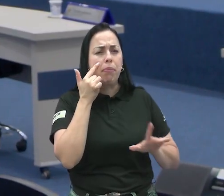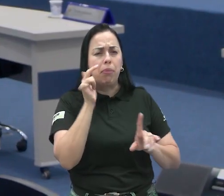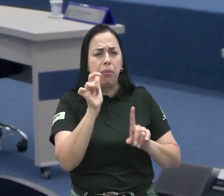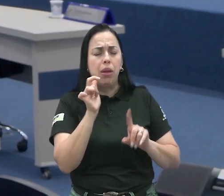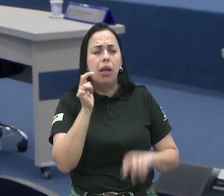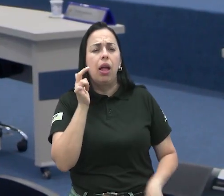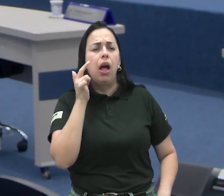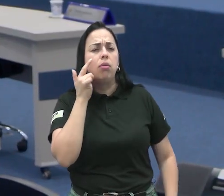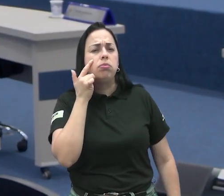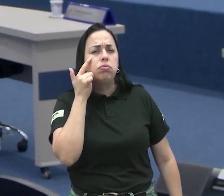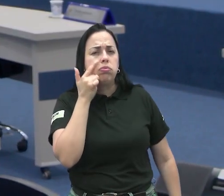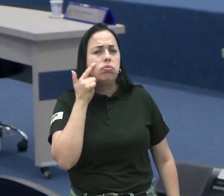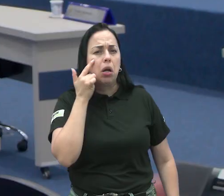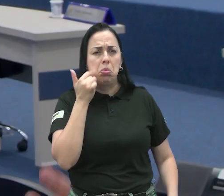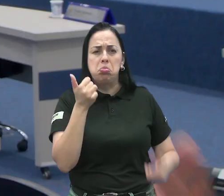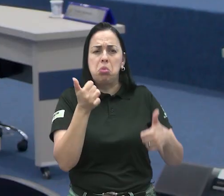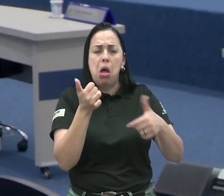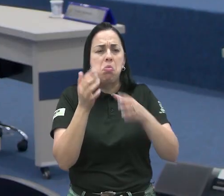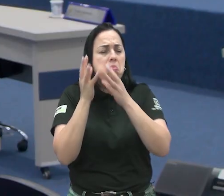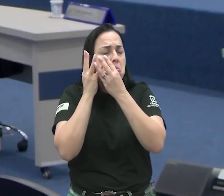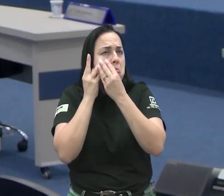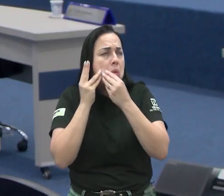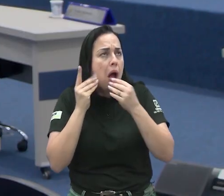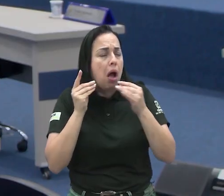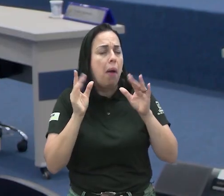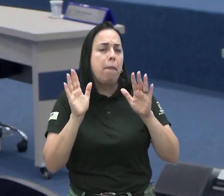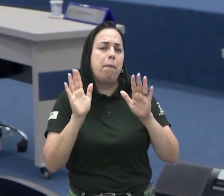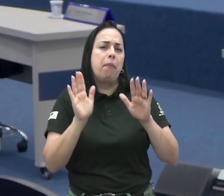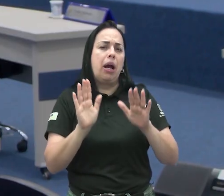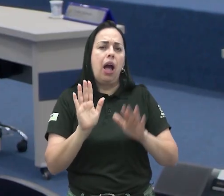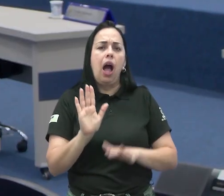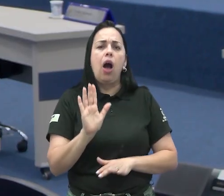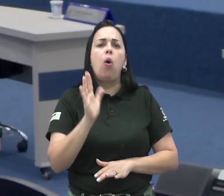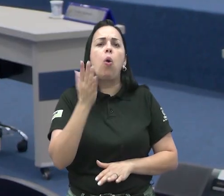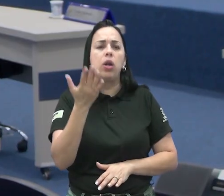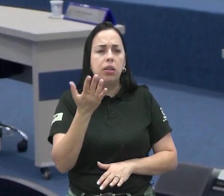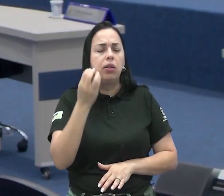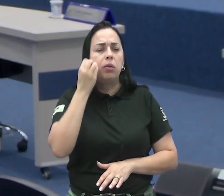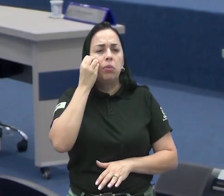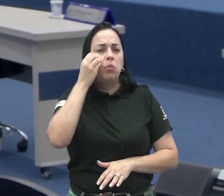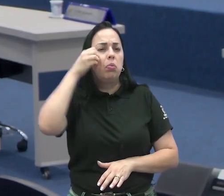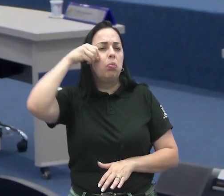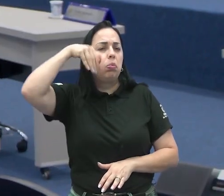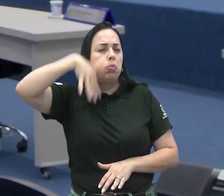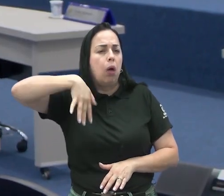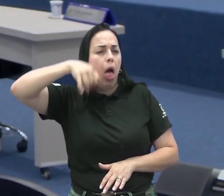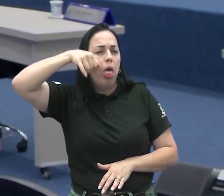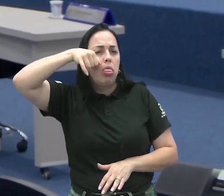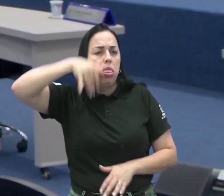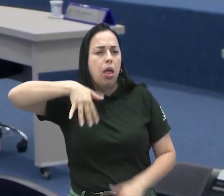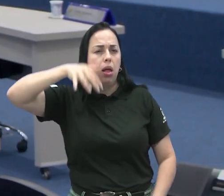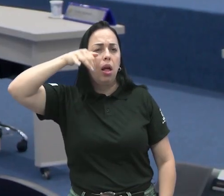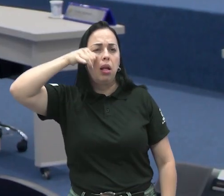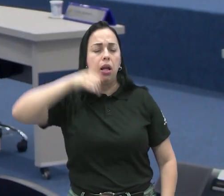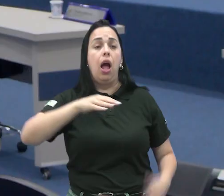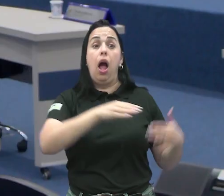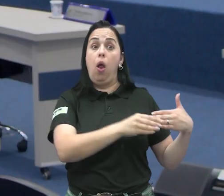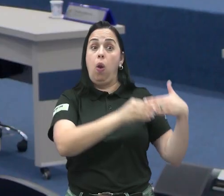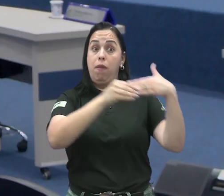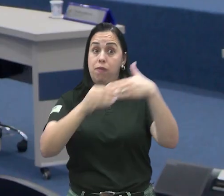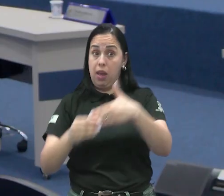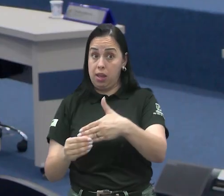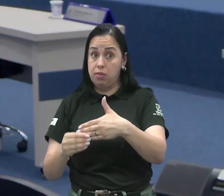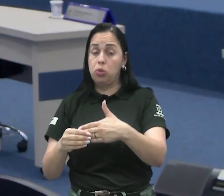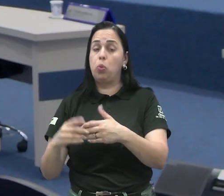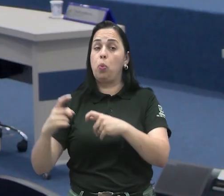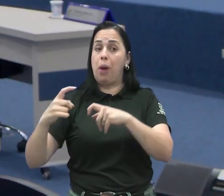ferida, ela aparentemente estava curada, mas assim, do nada começava a verter um líquido, né, uma secreção. Levei minha